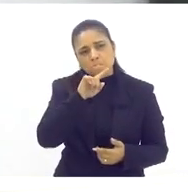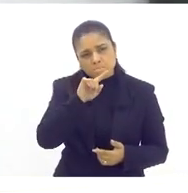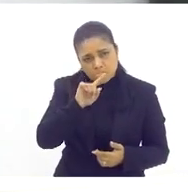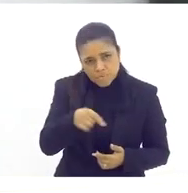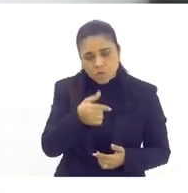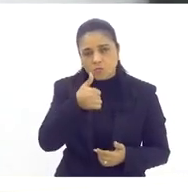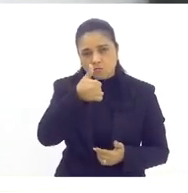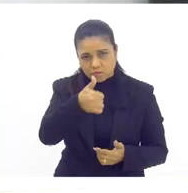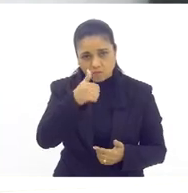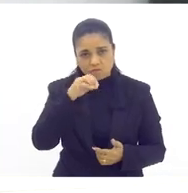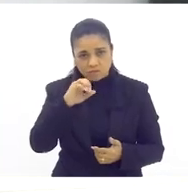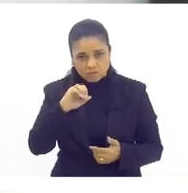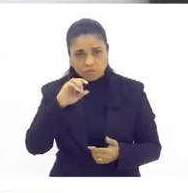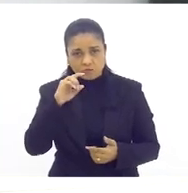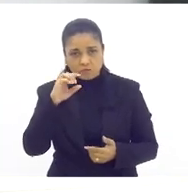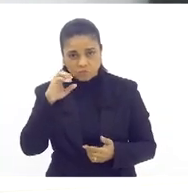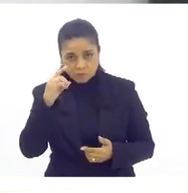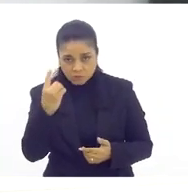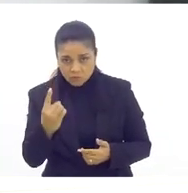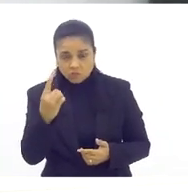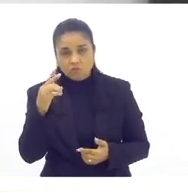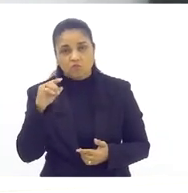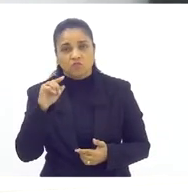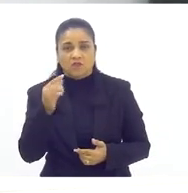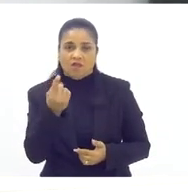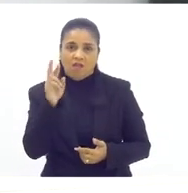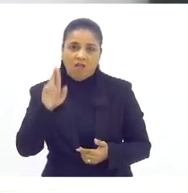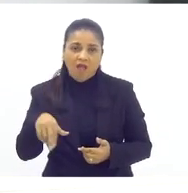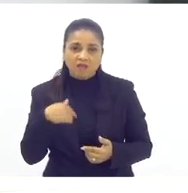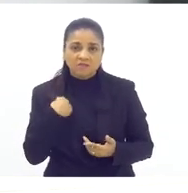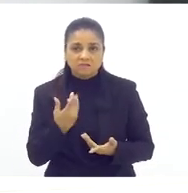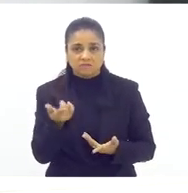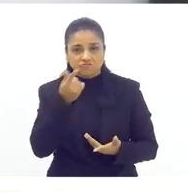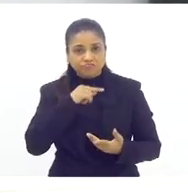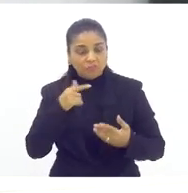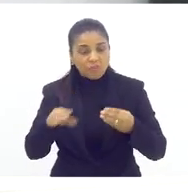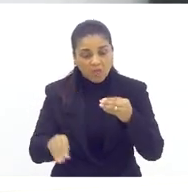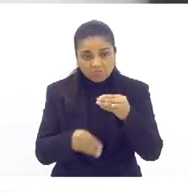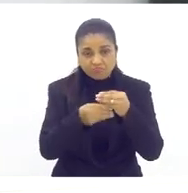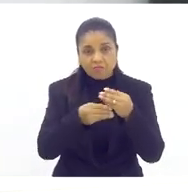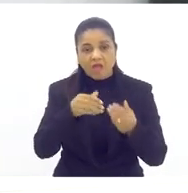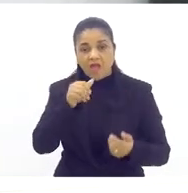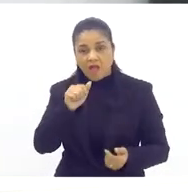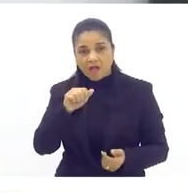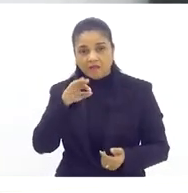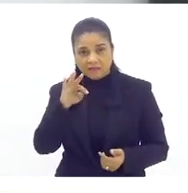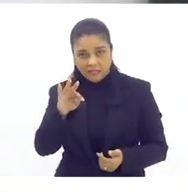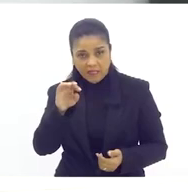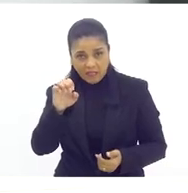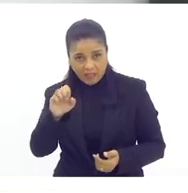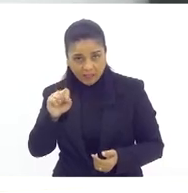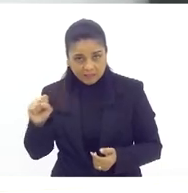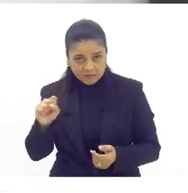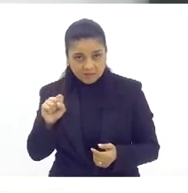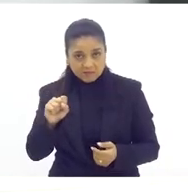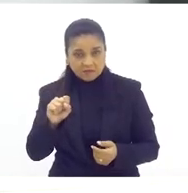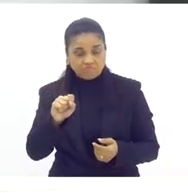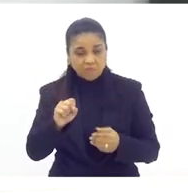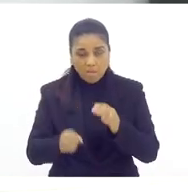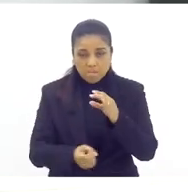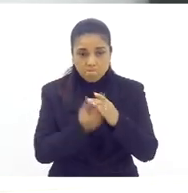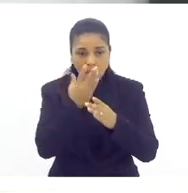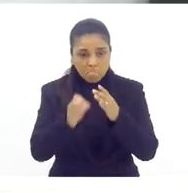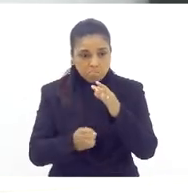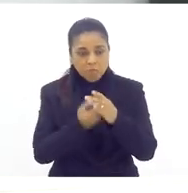que está alocado num cargo de Gestão efetivamente porque as eteis foram sendo criadas os cargos não foram